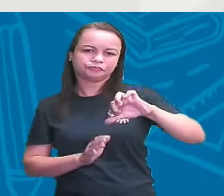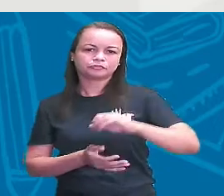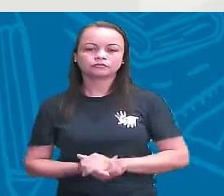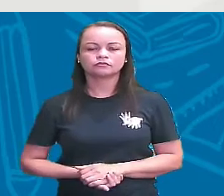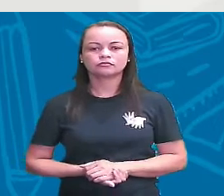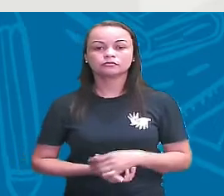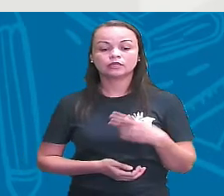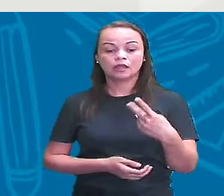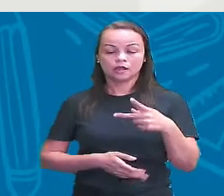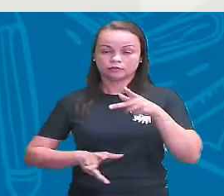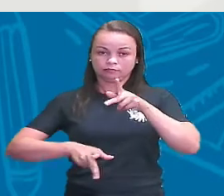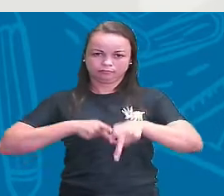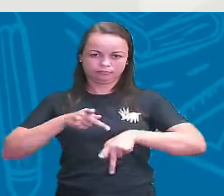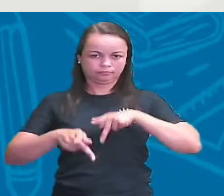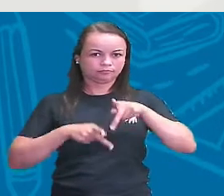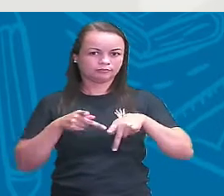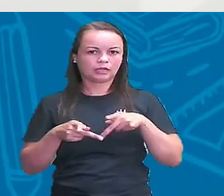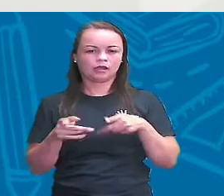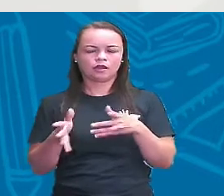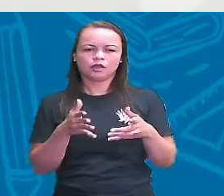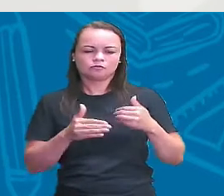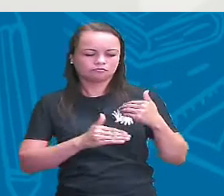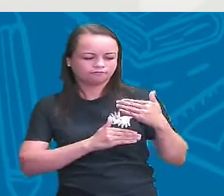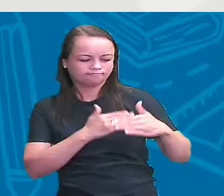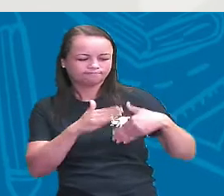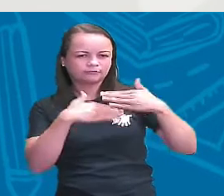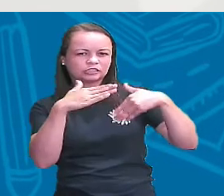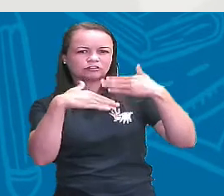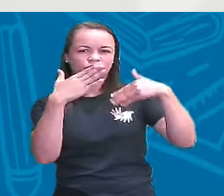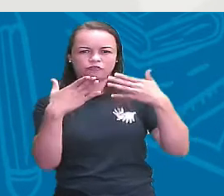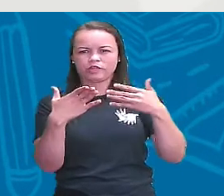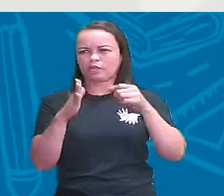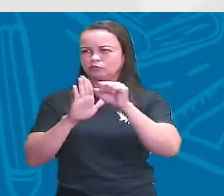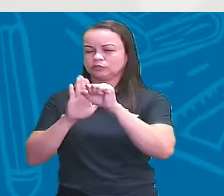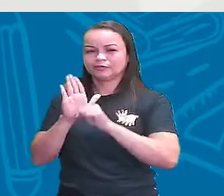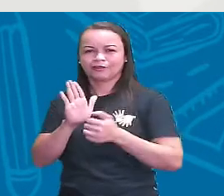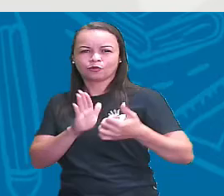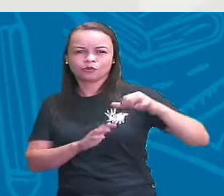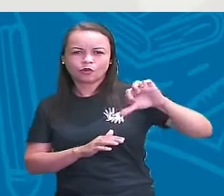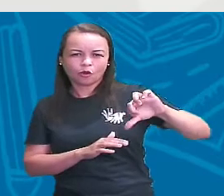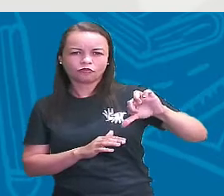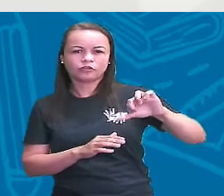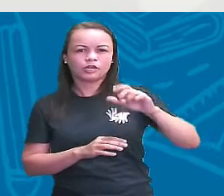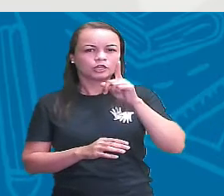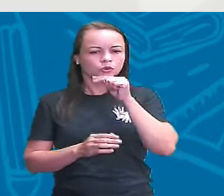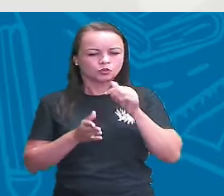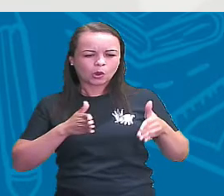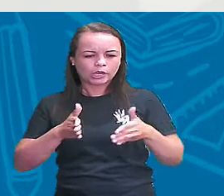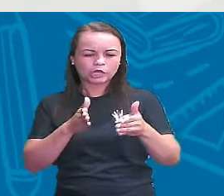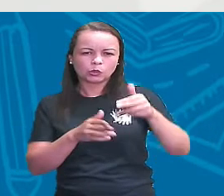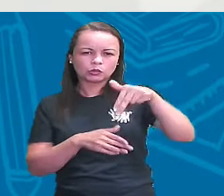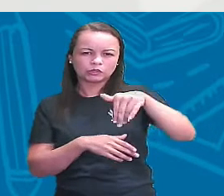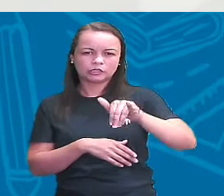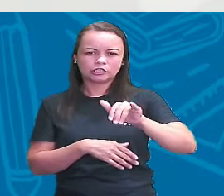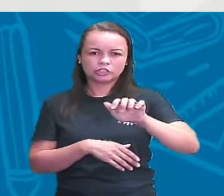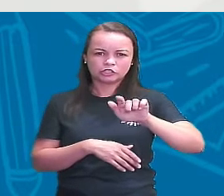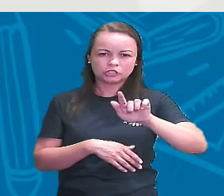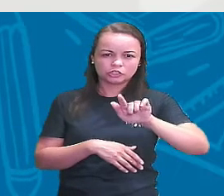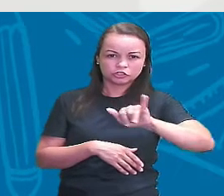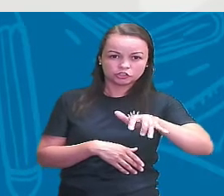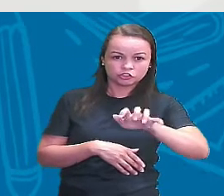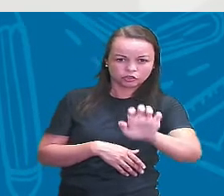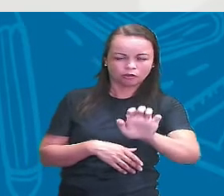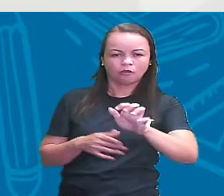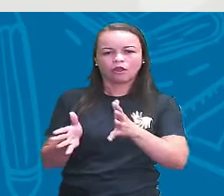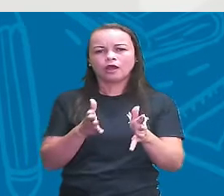essa população, né, que começa a se desenvolver aí nesse século IX, no Rio Níger, eles vão ter como um centro,